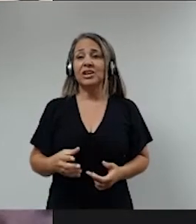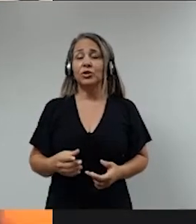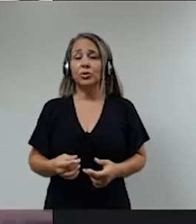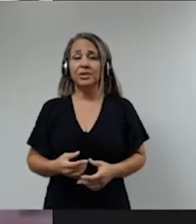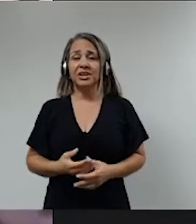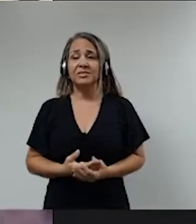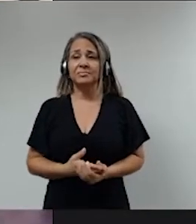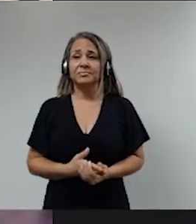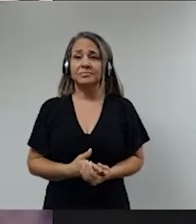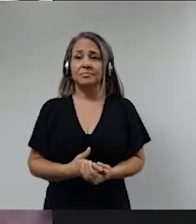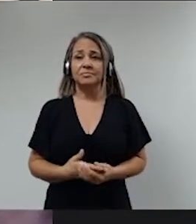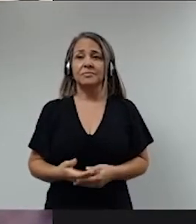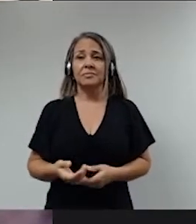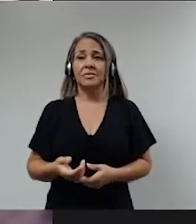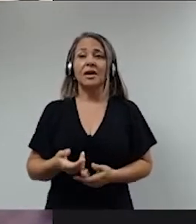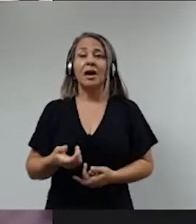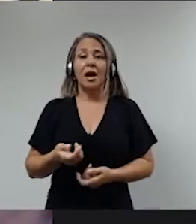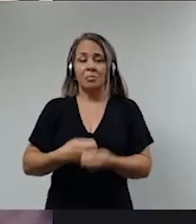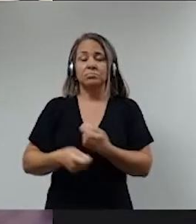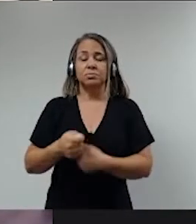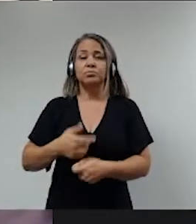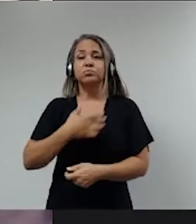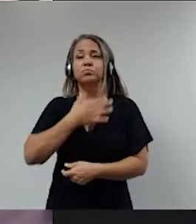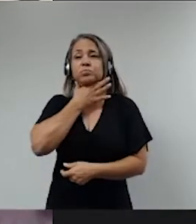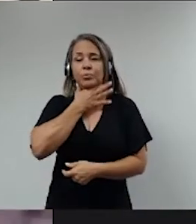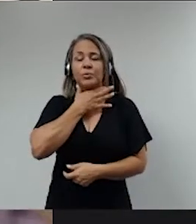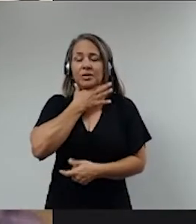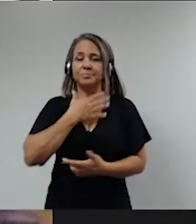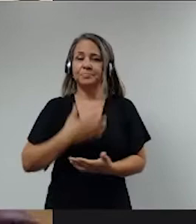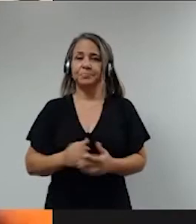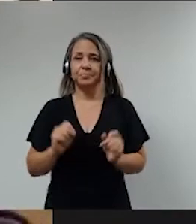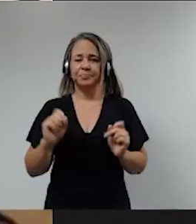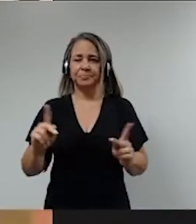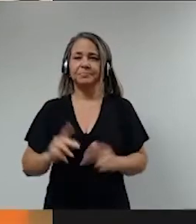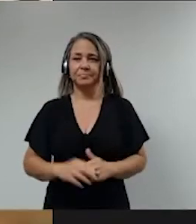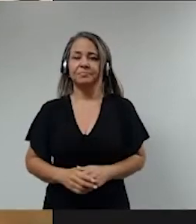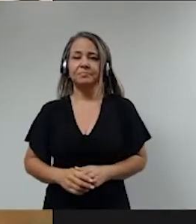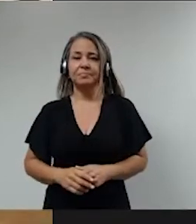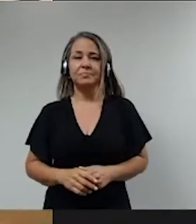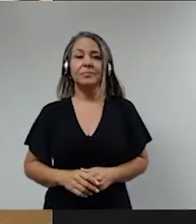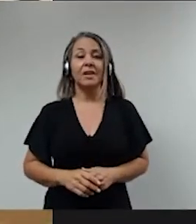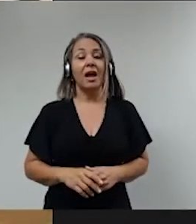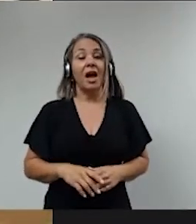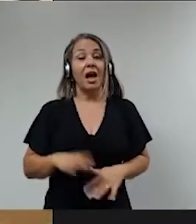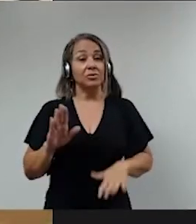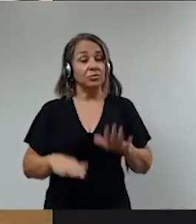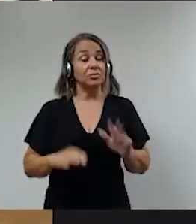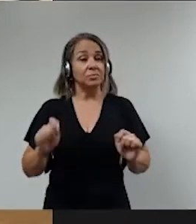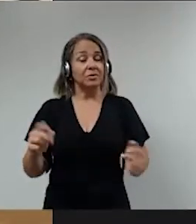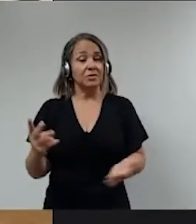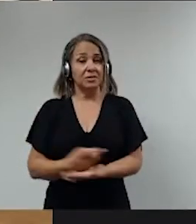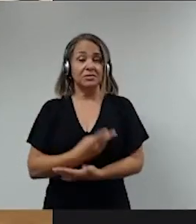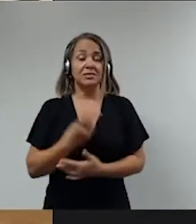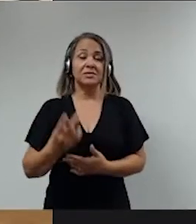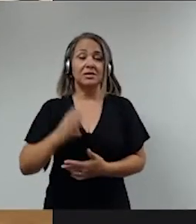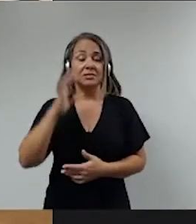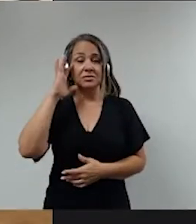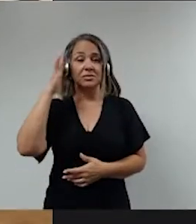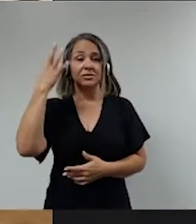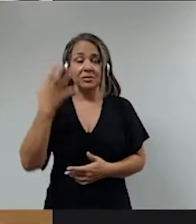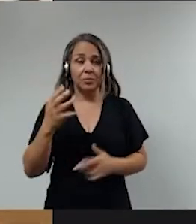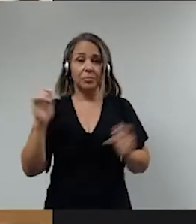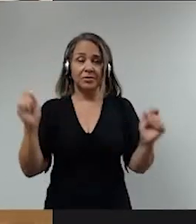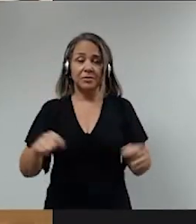E qual é o papel do CAD nessa história toda, né? O que fazer? Então, algumas coisas evidentemente vão acontecer, né? Na solução, na tentativa de